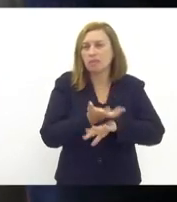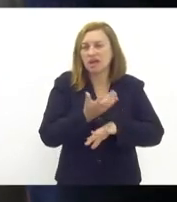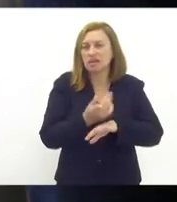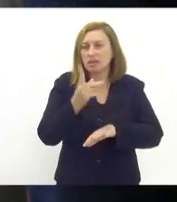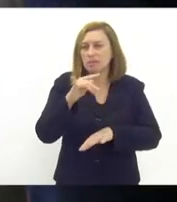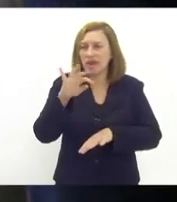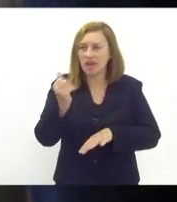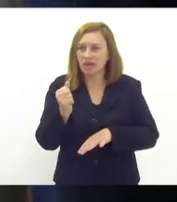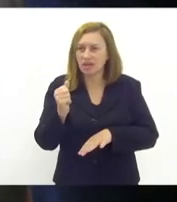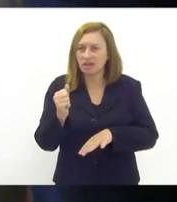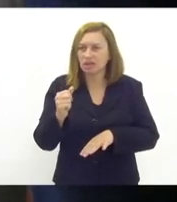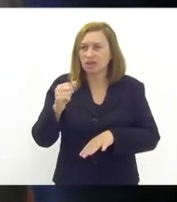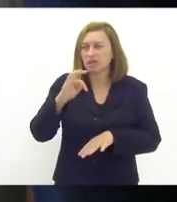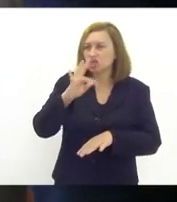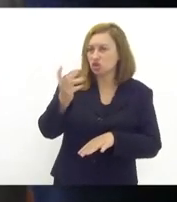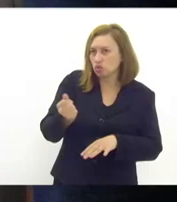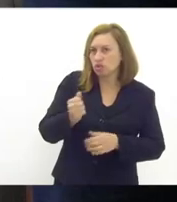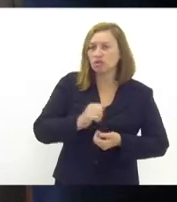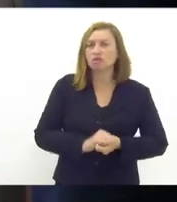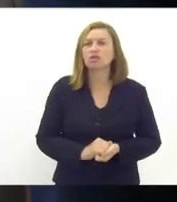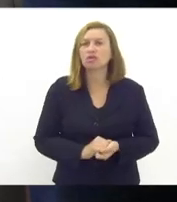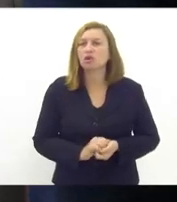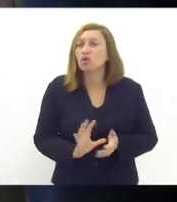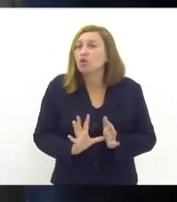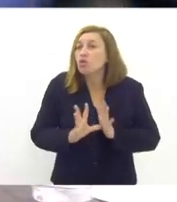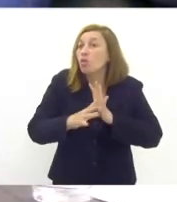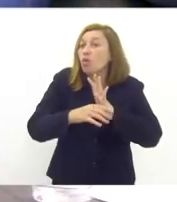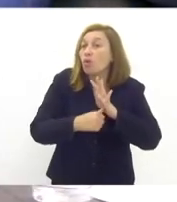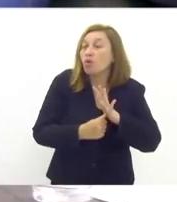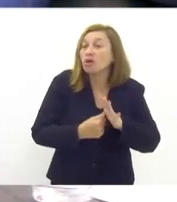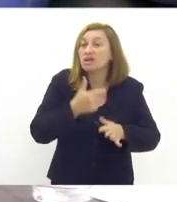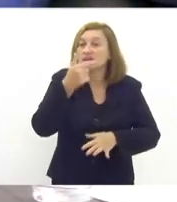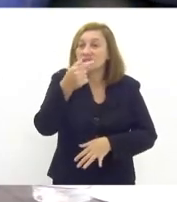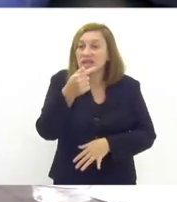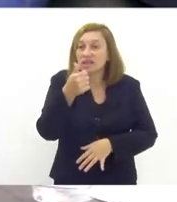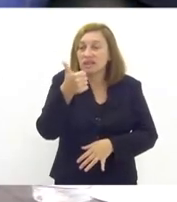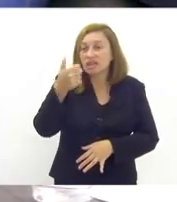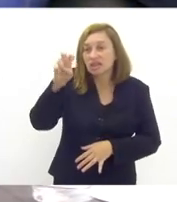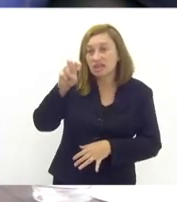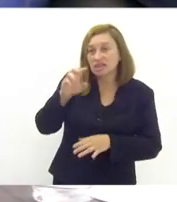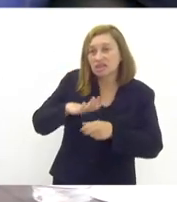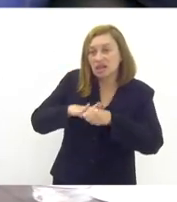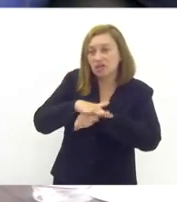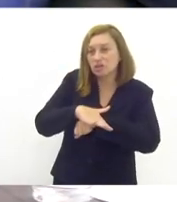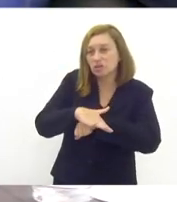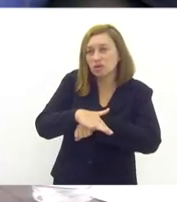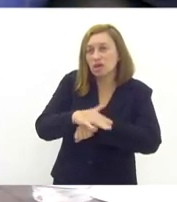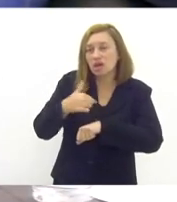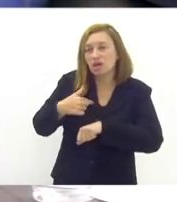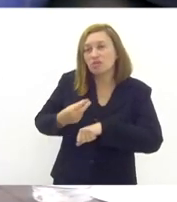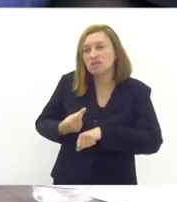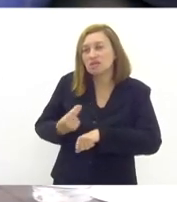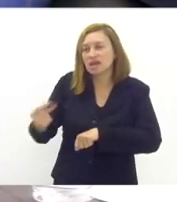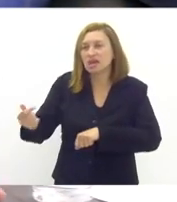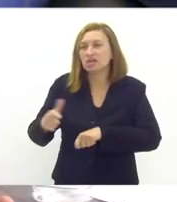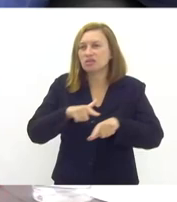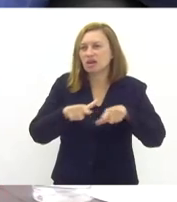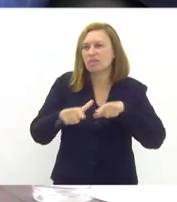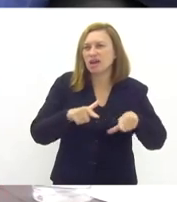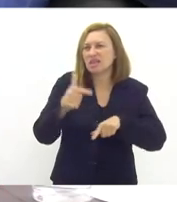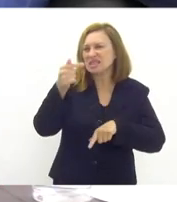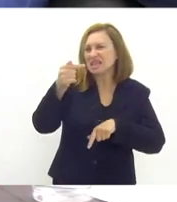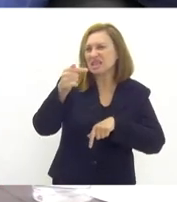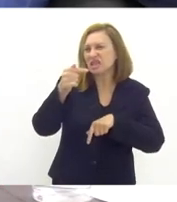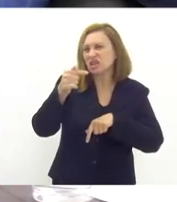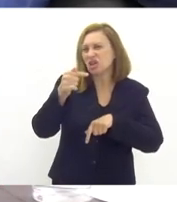Tijuca. E o roubo se deu 7h15 da noite. Eu saía do trabalho 7h03, 7 horas da